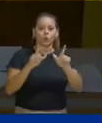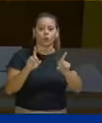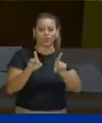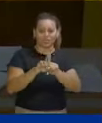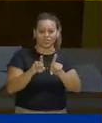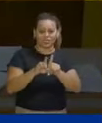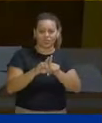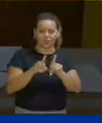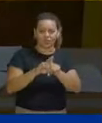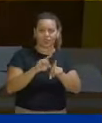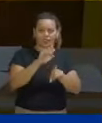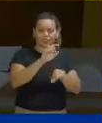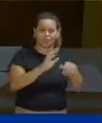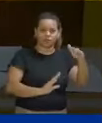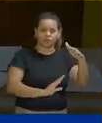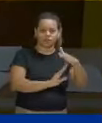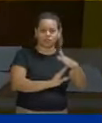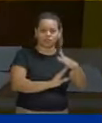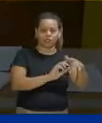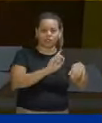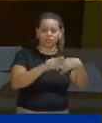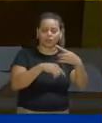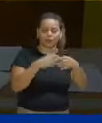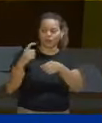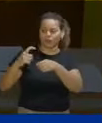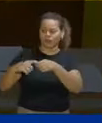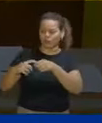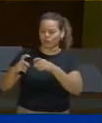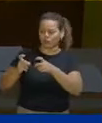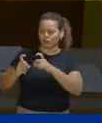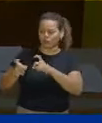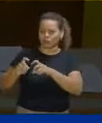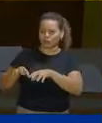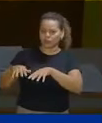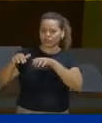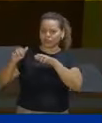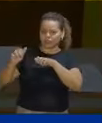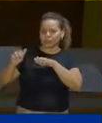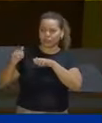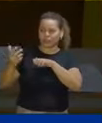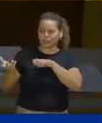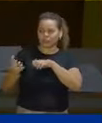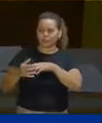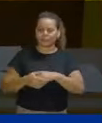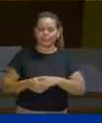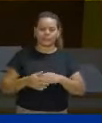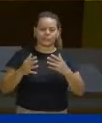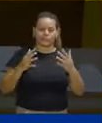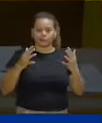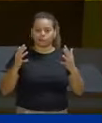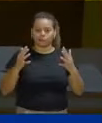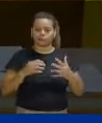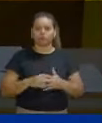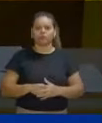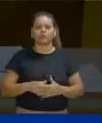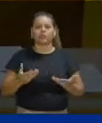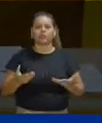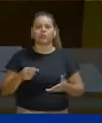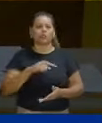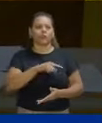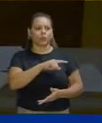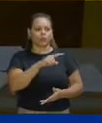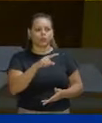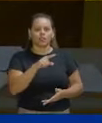que interrompê-lo para presidir a sessão. Diferente dos colegas que, independentemente de onde